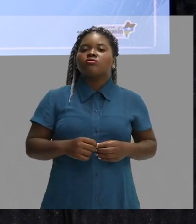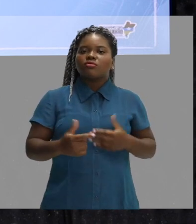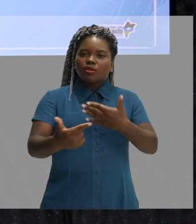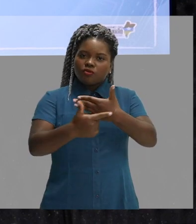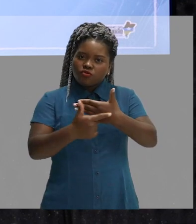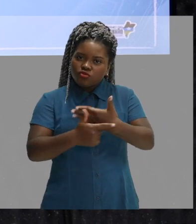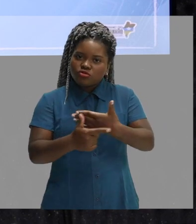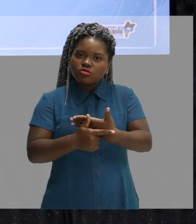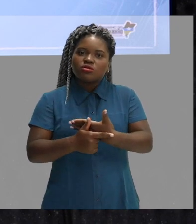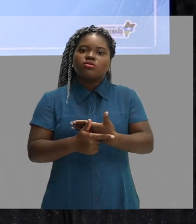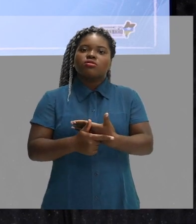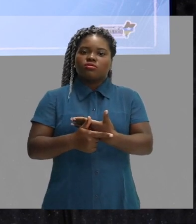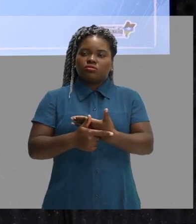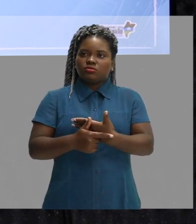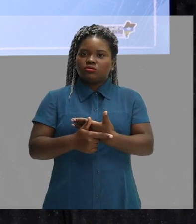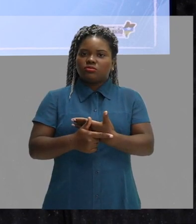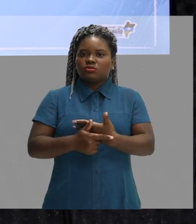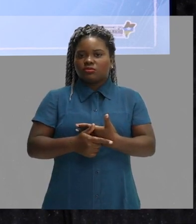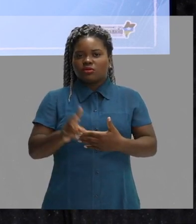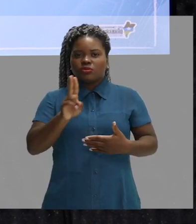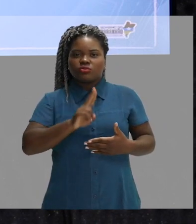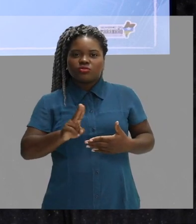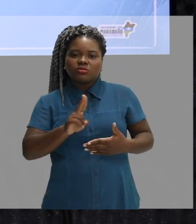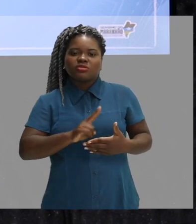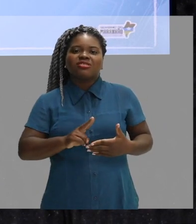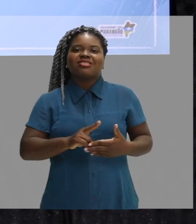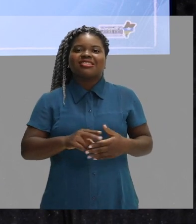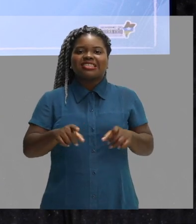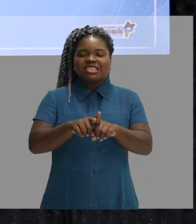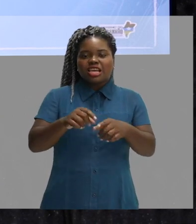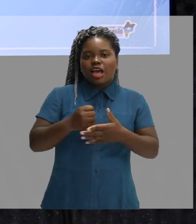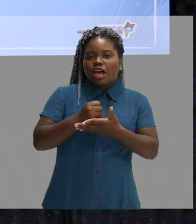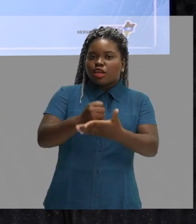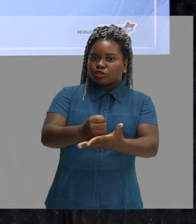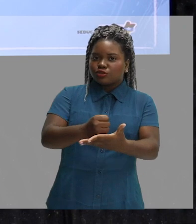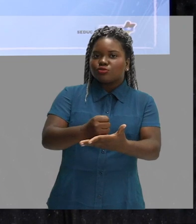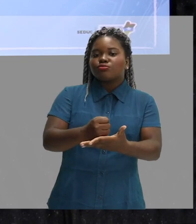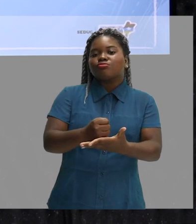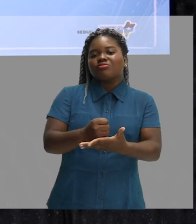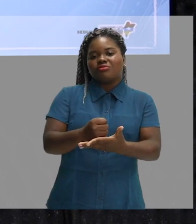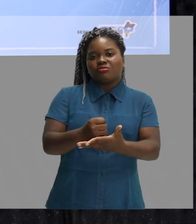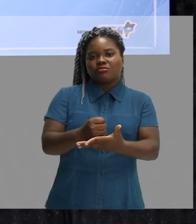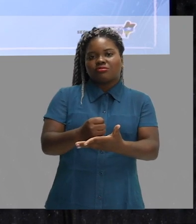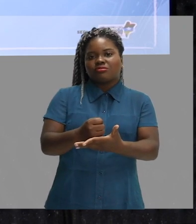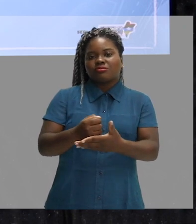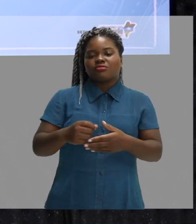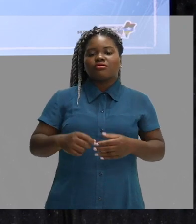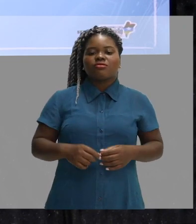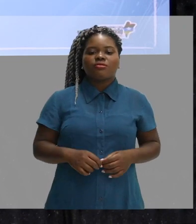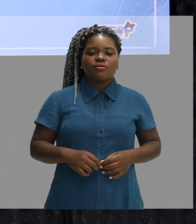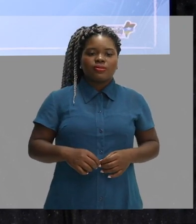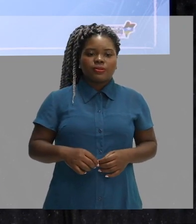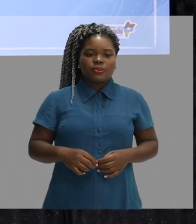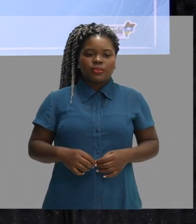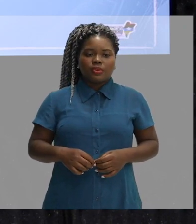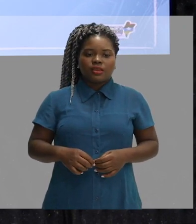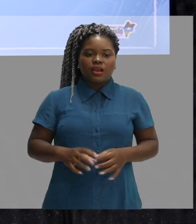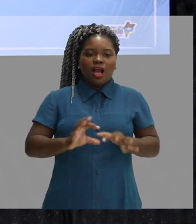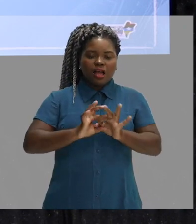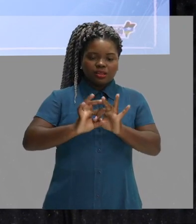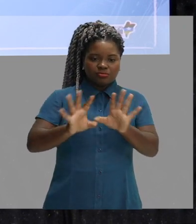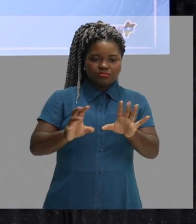que devem funcionar de maneira autônoma, porém também harmoniosa, segundo Montesquieu.